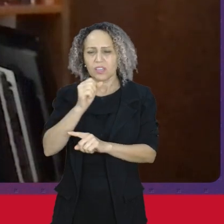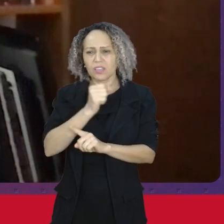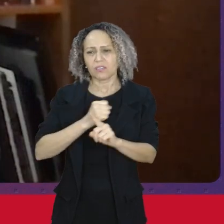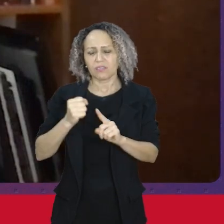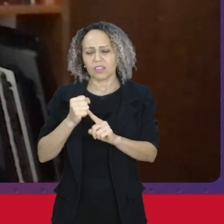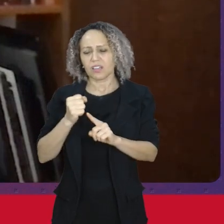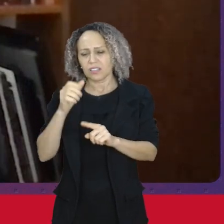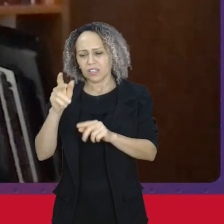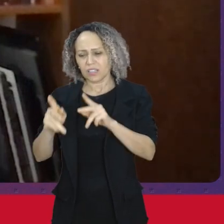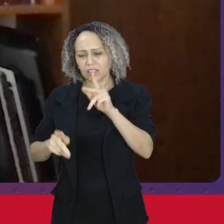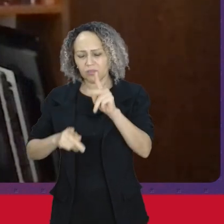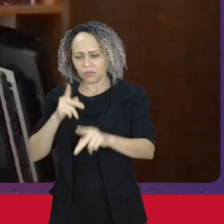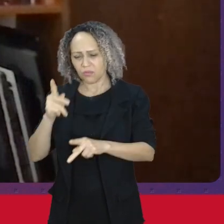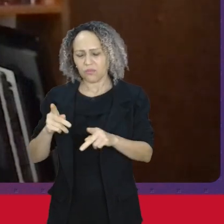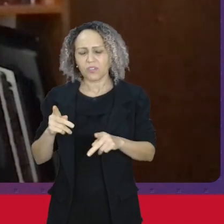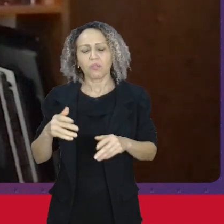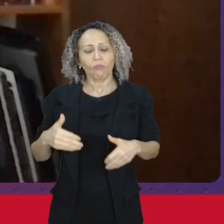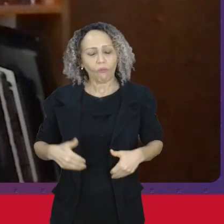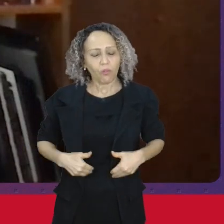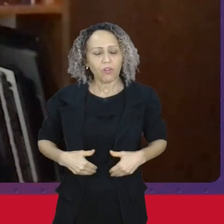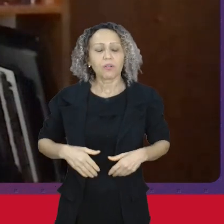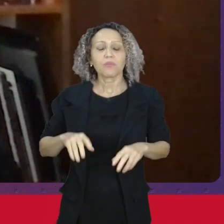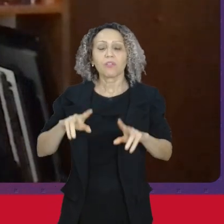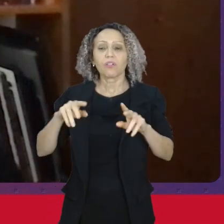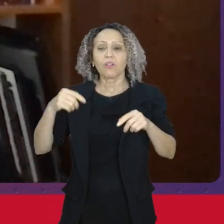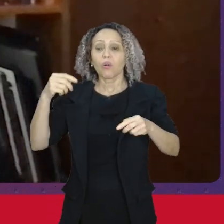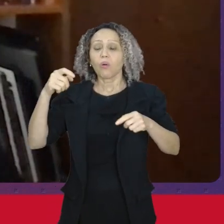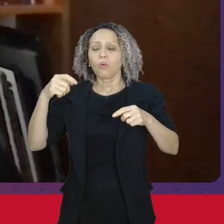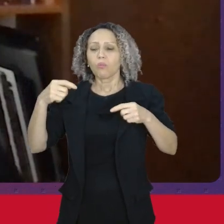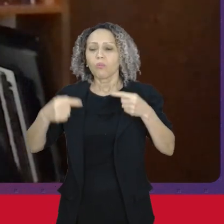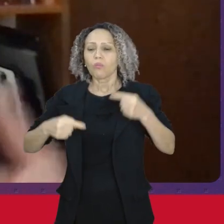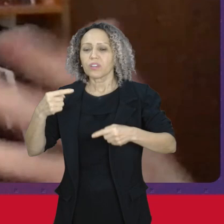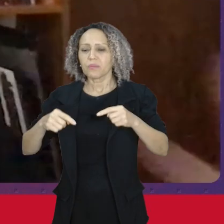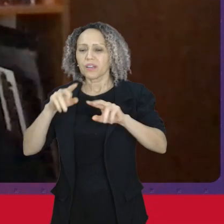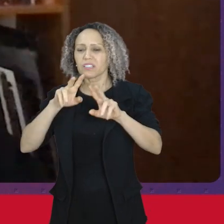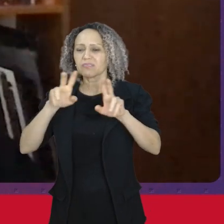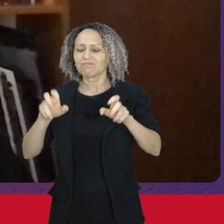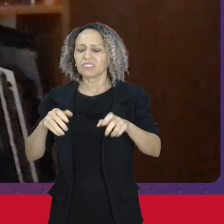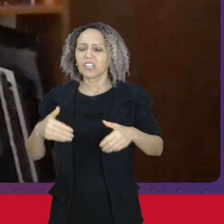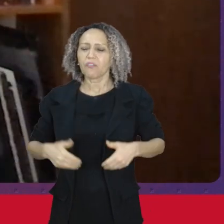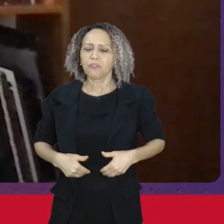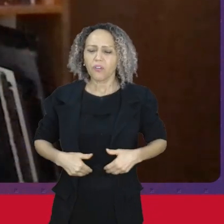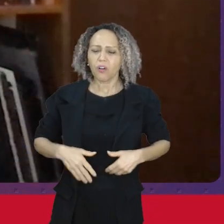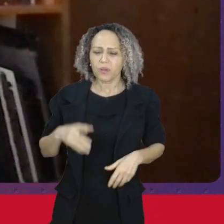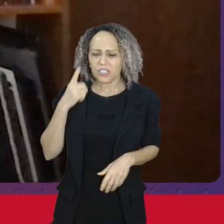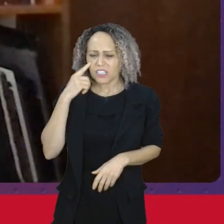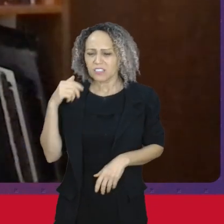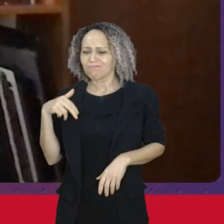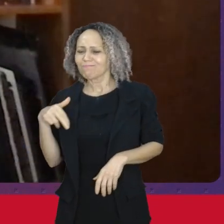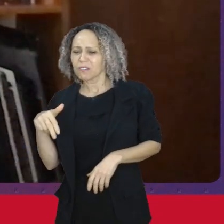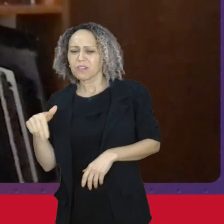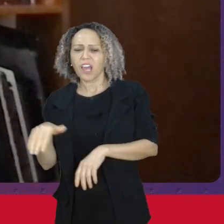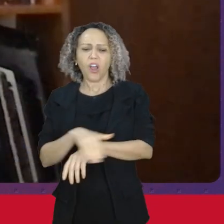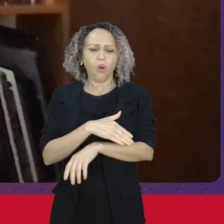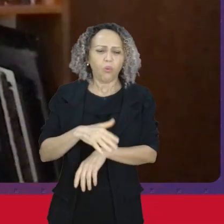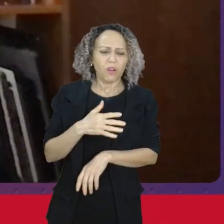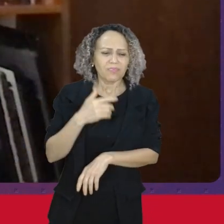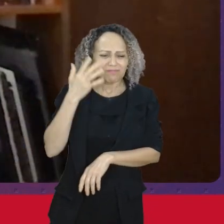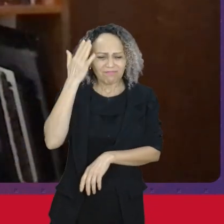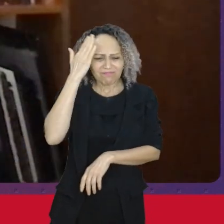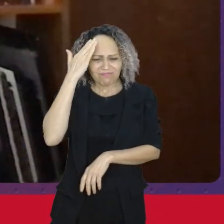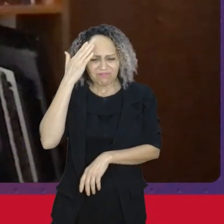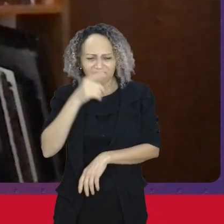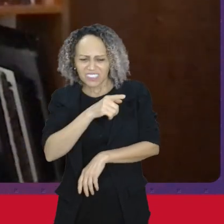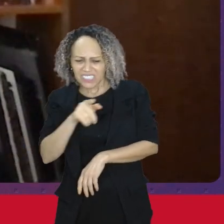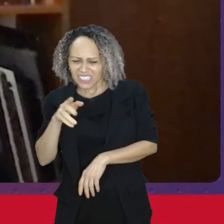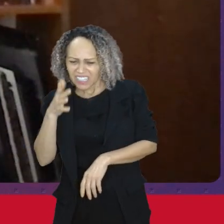o debate da fome, ele não só está presente, a gente sai na rua, vê a população em situação de fome, cada um de nós convive com